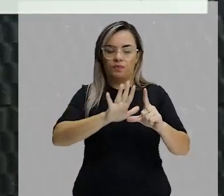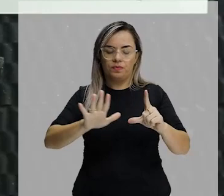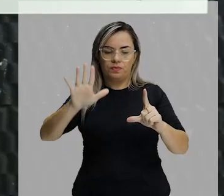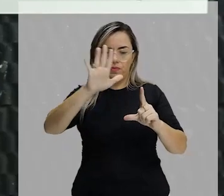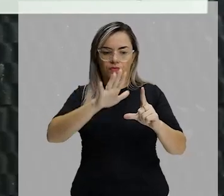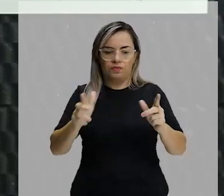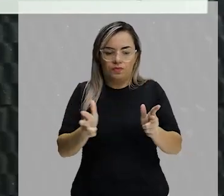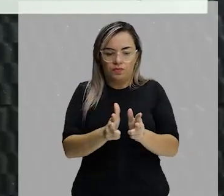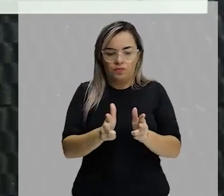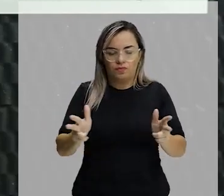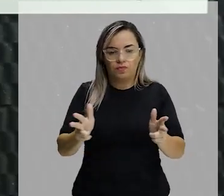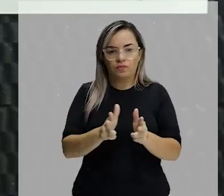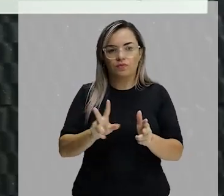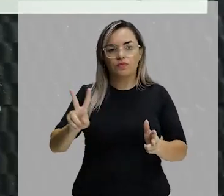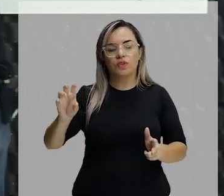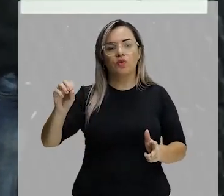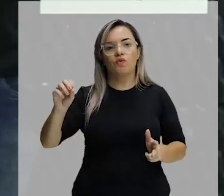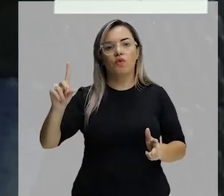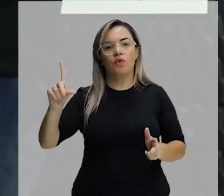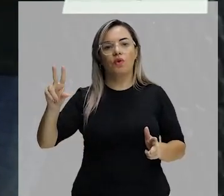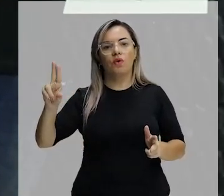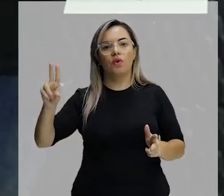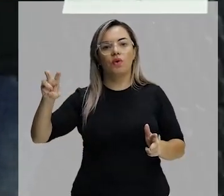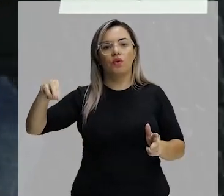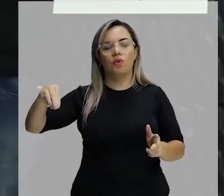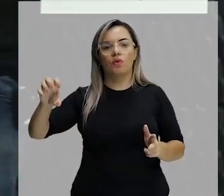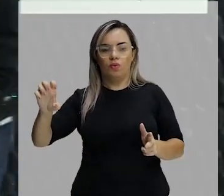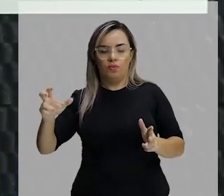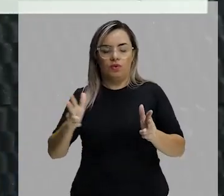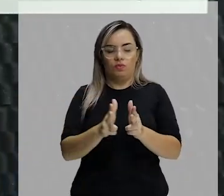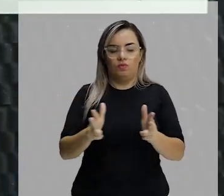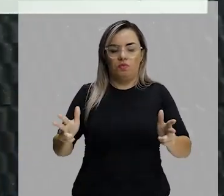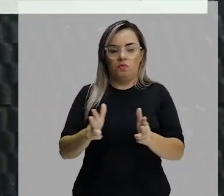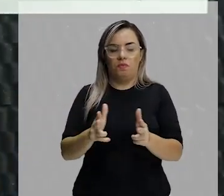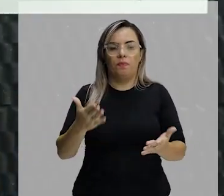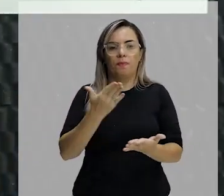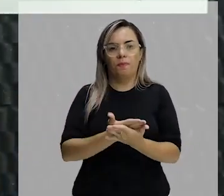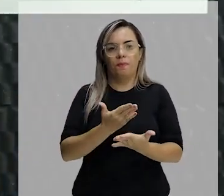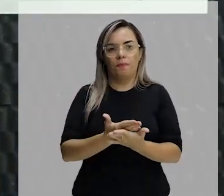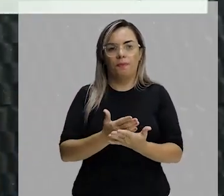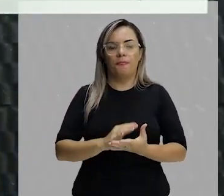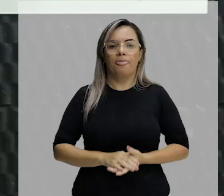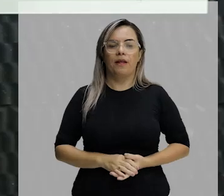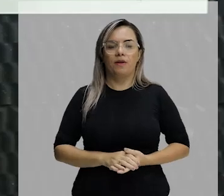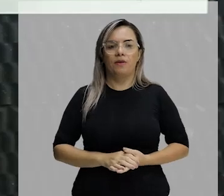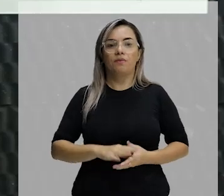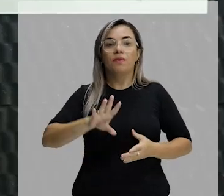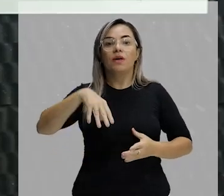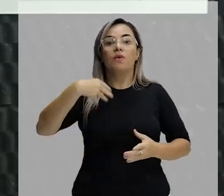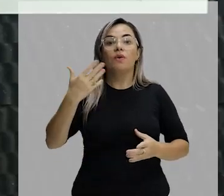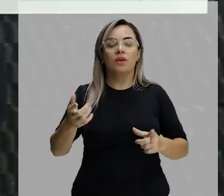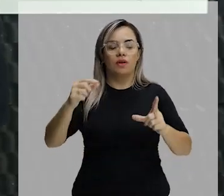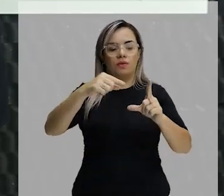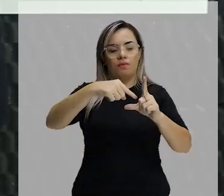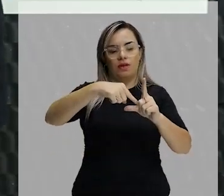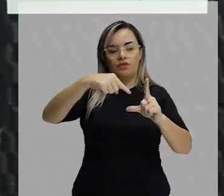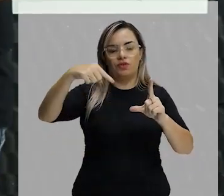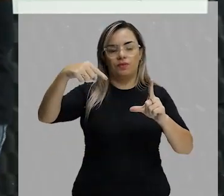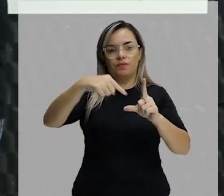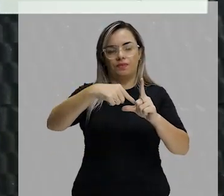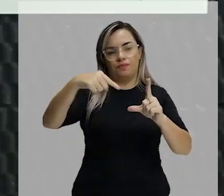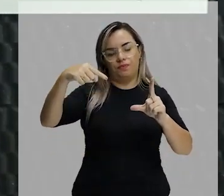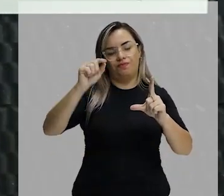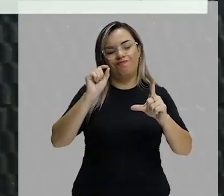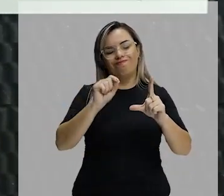seu volume. São grandezas importantes para a gente no estudo do cubo. Galera, o que é uma diagonal? A diagonal é